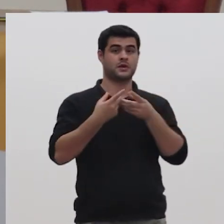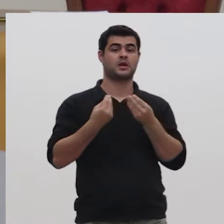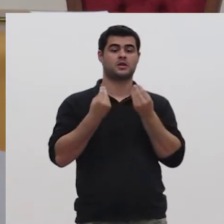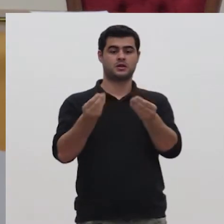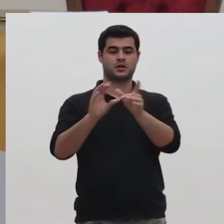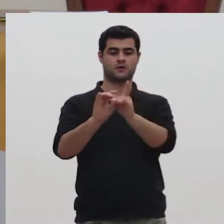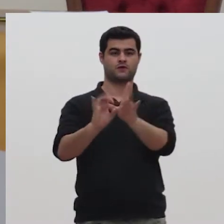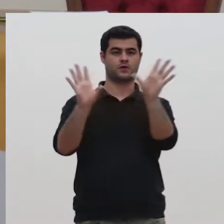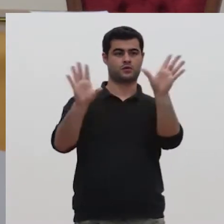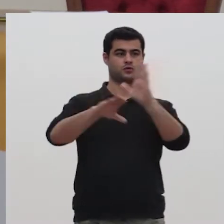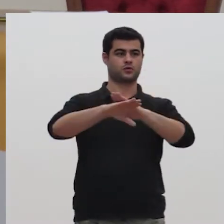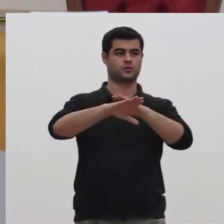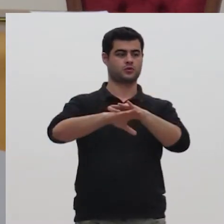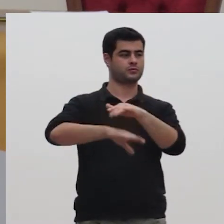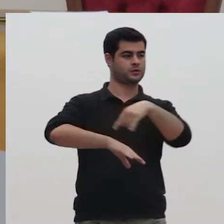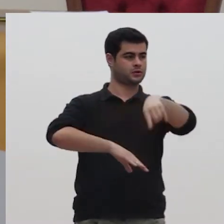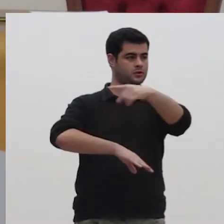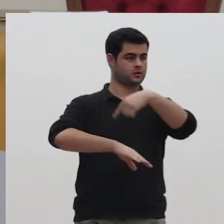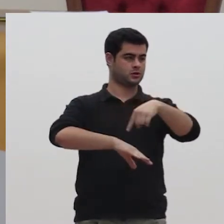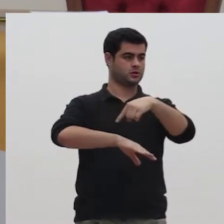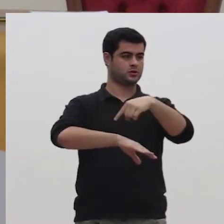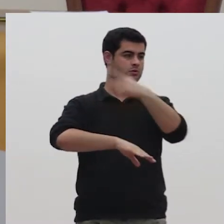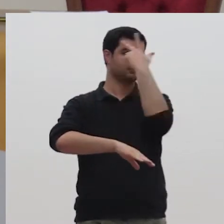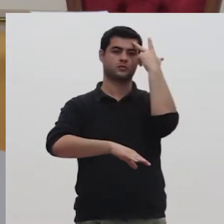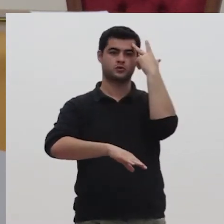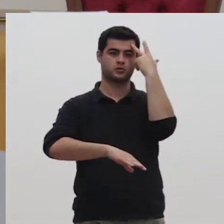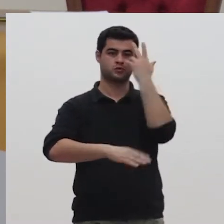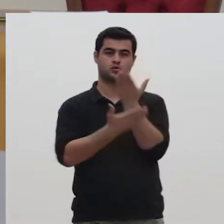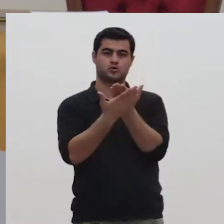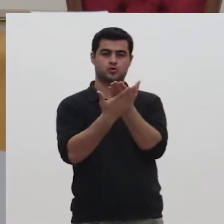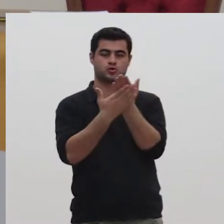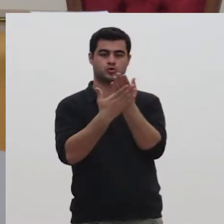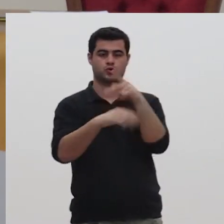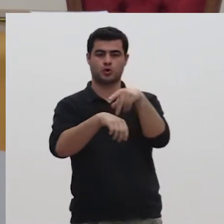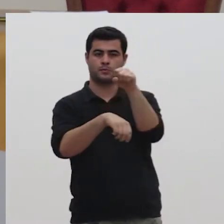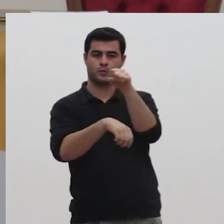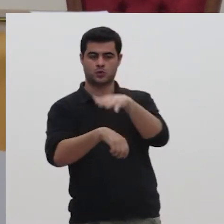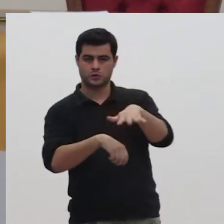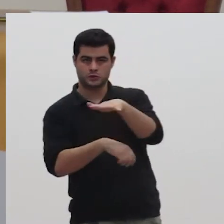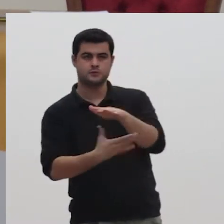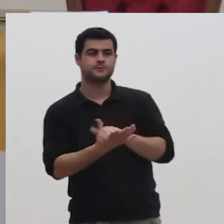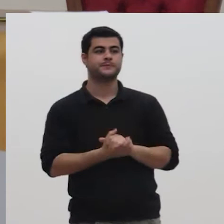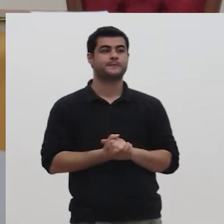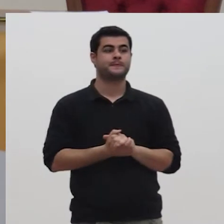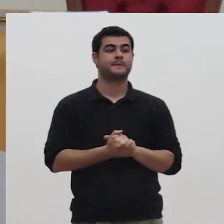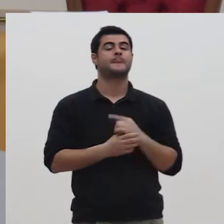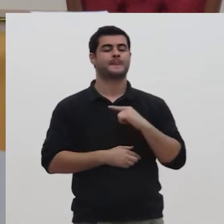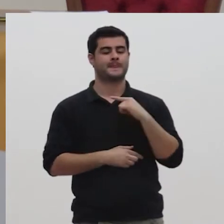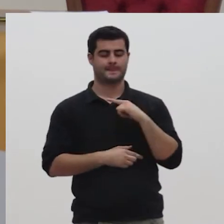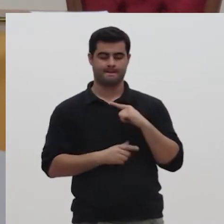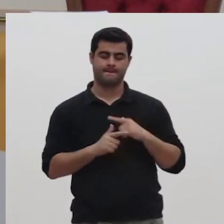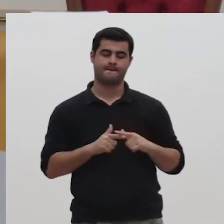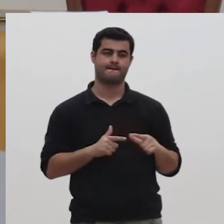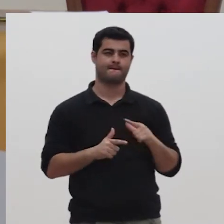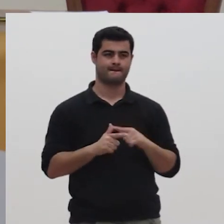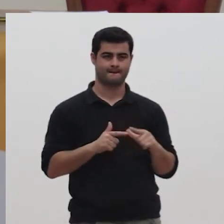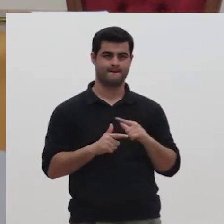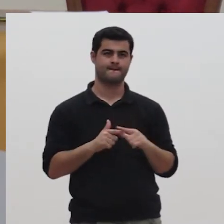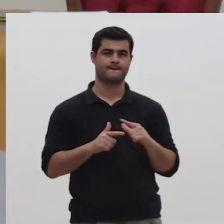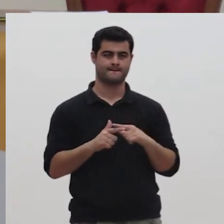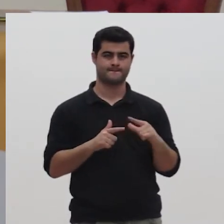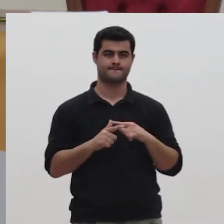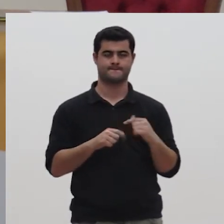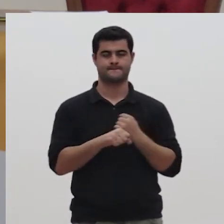autonomia para os colegiados de pós-graduação para várias questões. Nós temos problemas que há anos os coordenadores de pós-graduação,